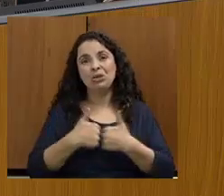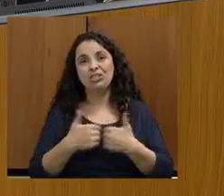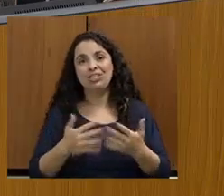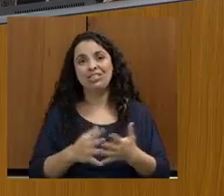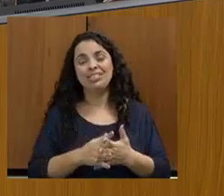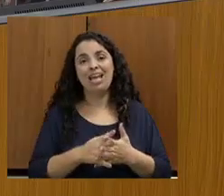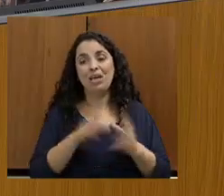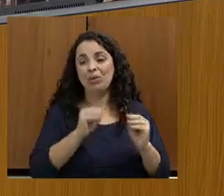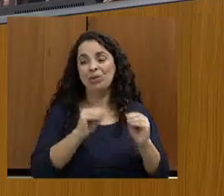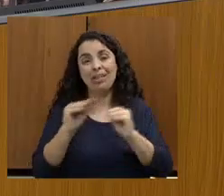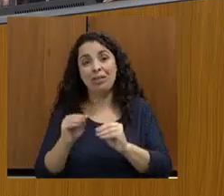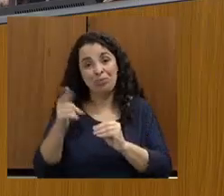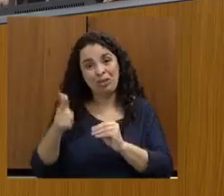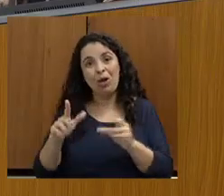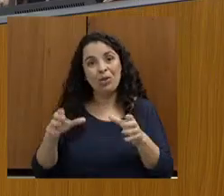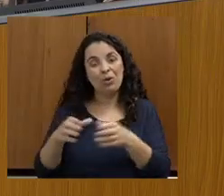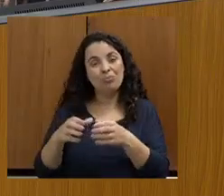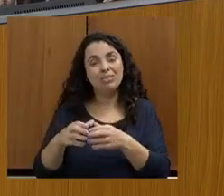um pouco, sabe?